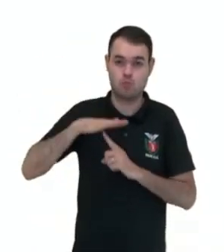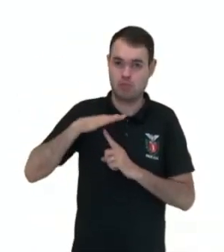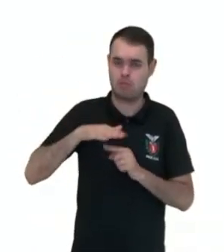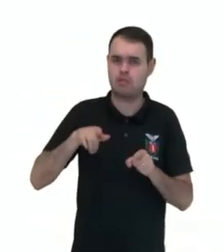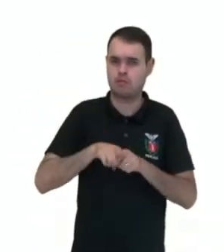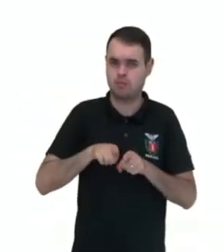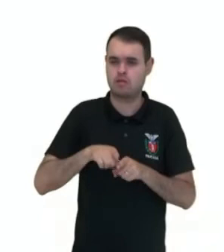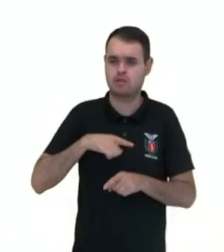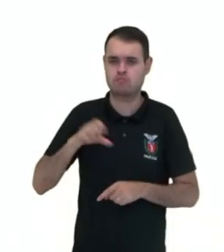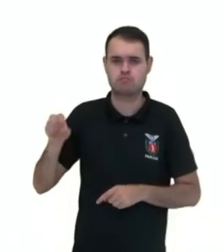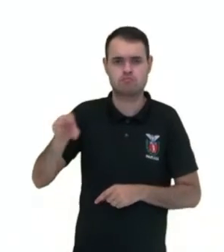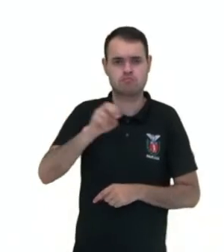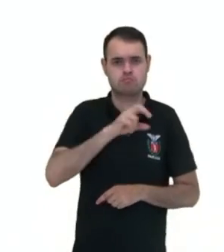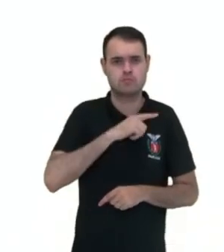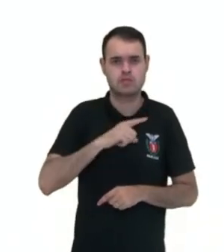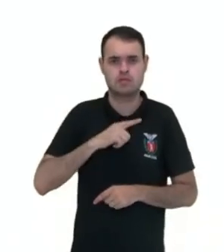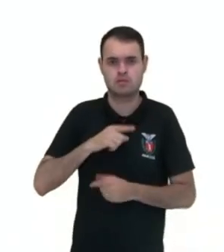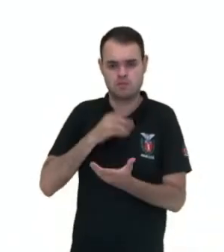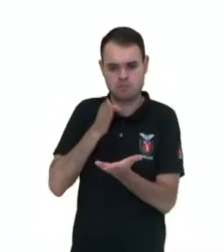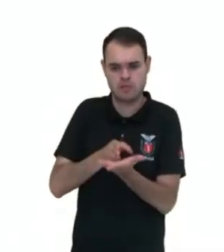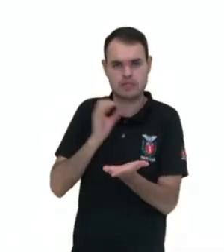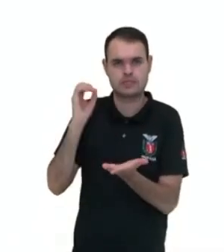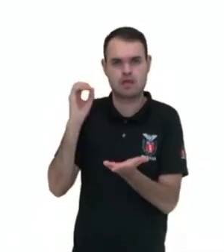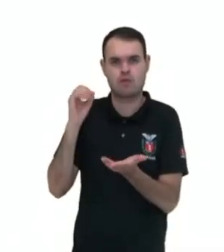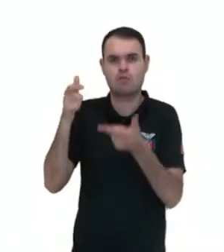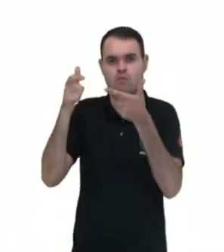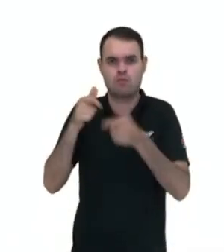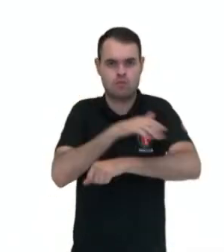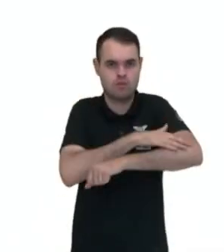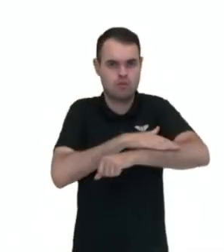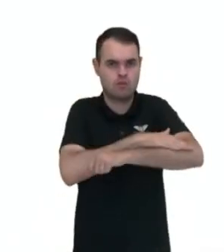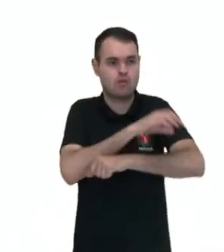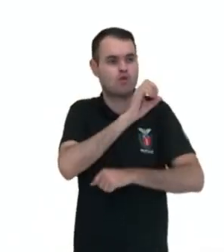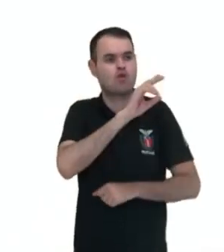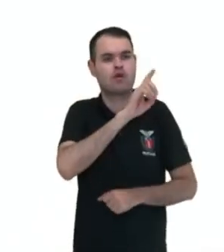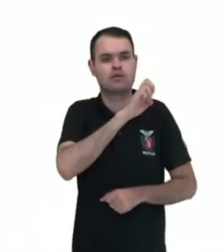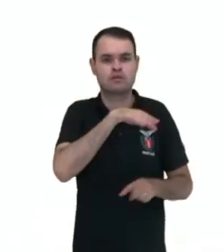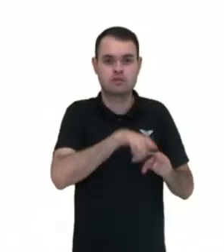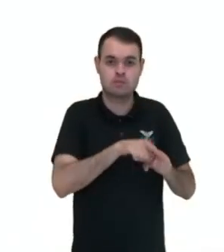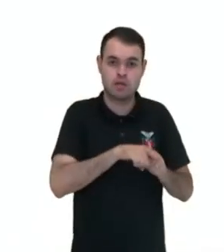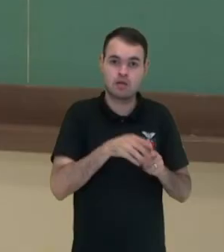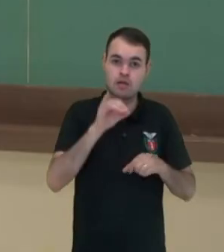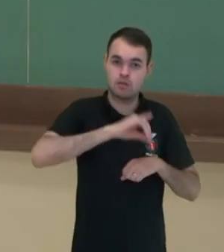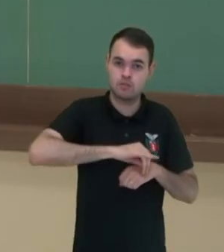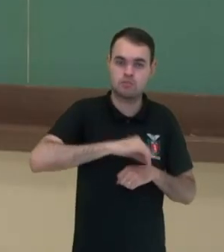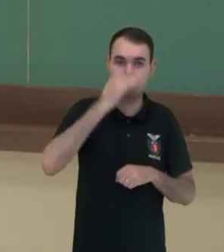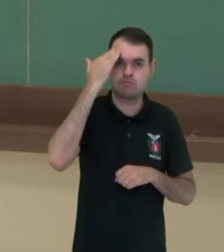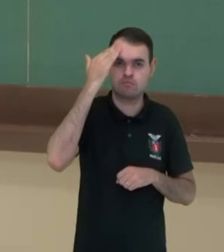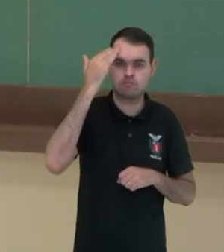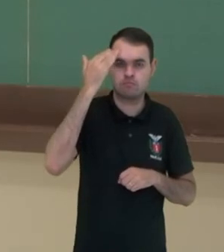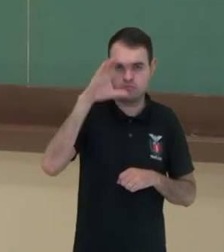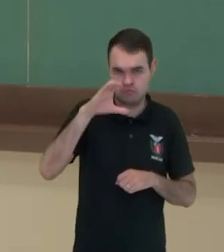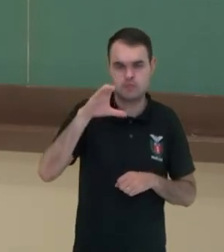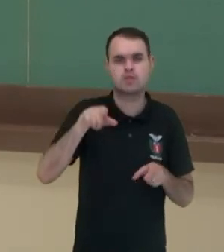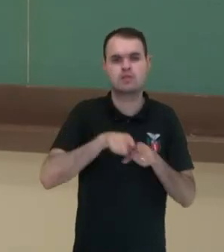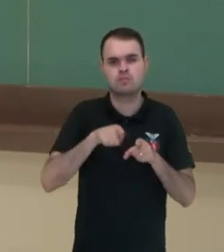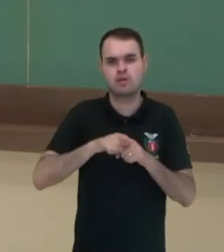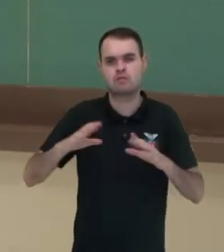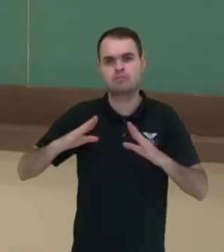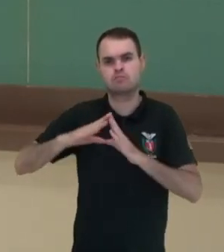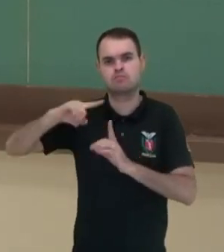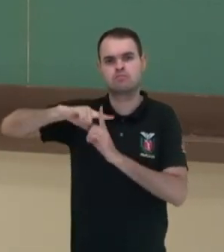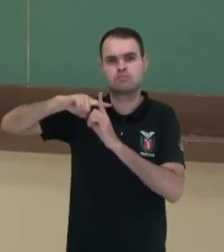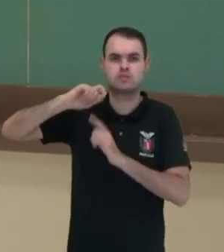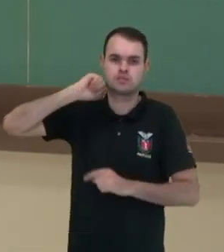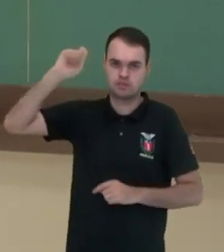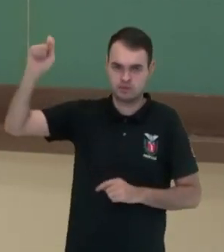também, temos o Marco Zero, né, o Largo da Ordem na capital paranaense, em Curitiba, a Catedral Tiradentes. Mas no Brasil nós